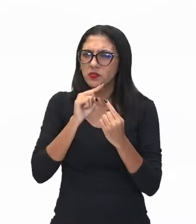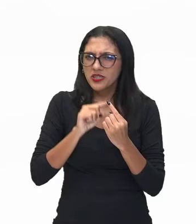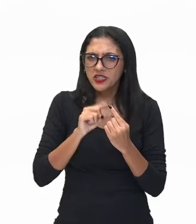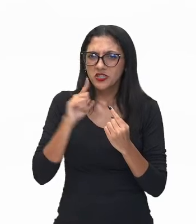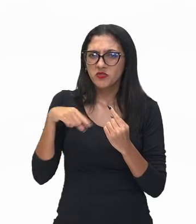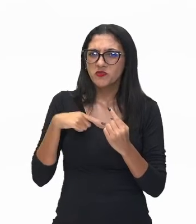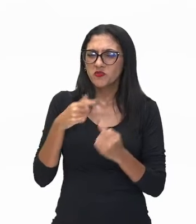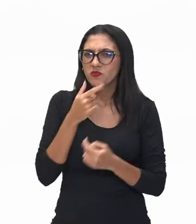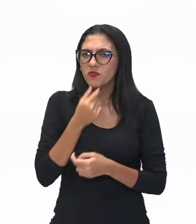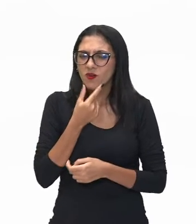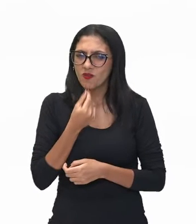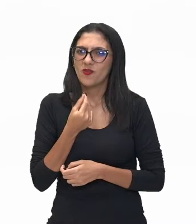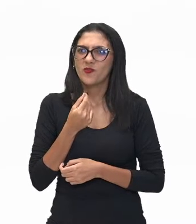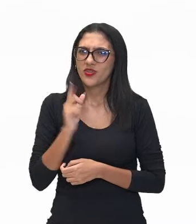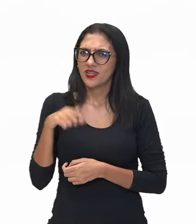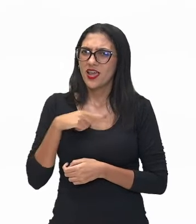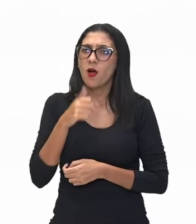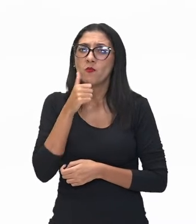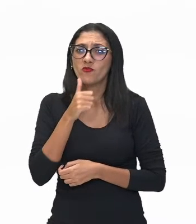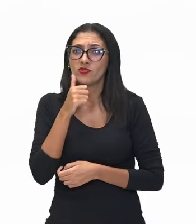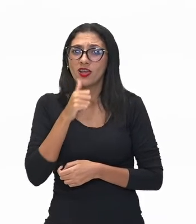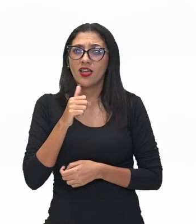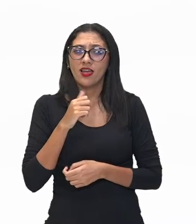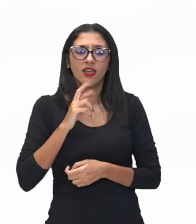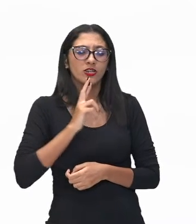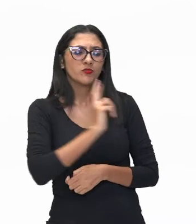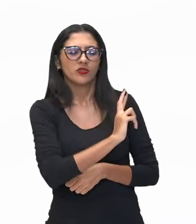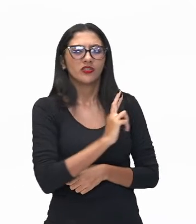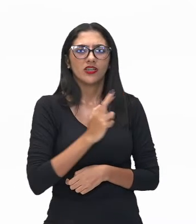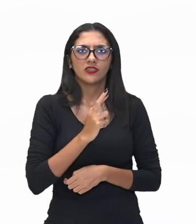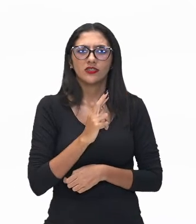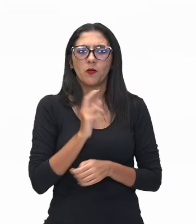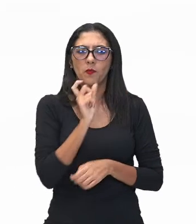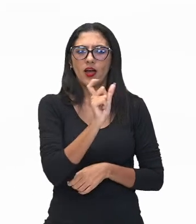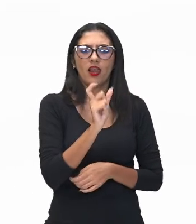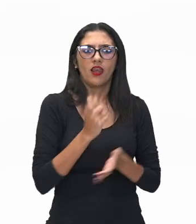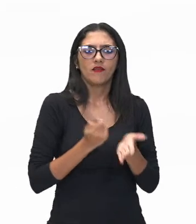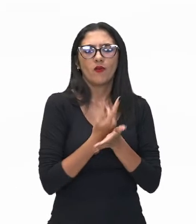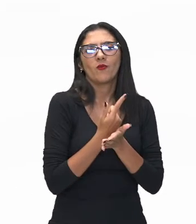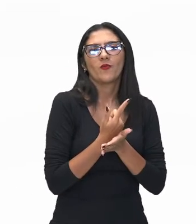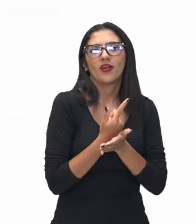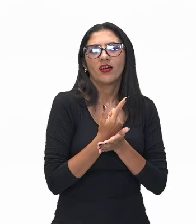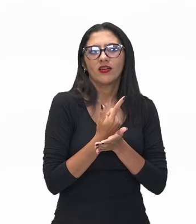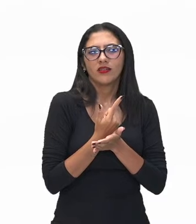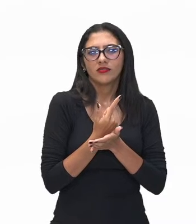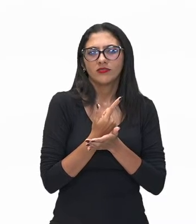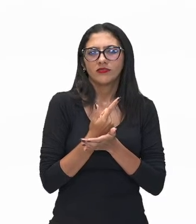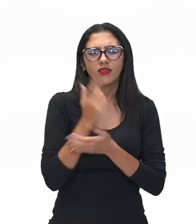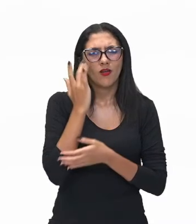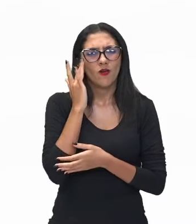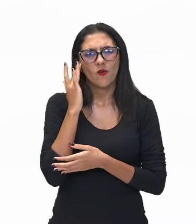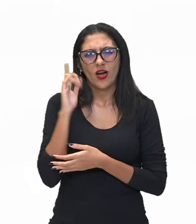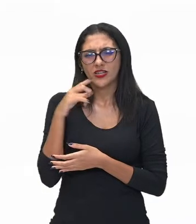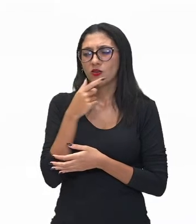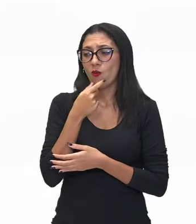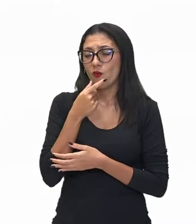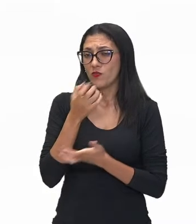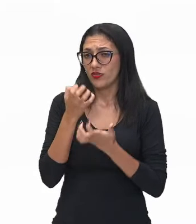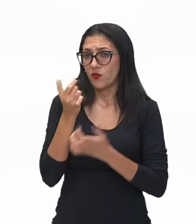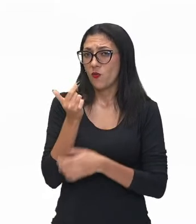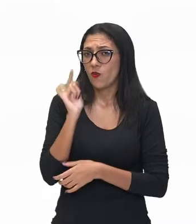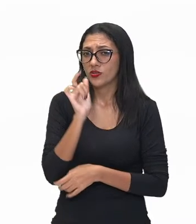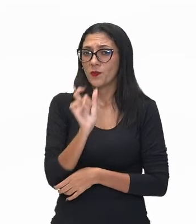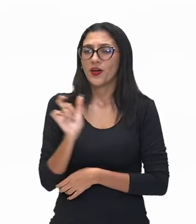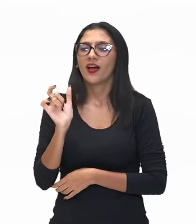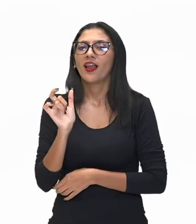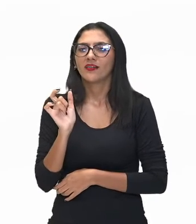dele? Né, que ela dissesse essa palavra comprar, eu acho que ele queria outra, porque aqui ele diz o seguinte,